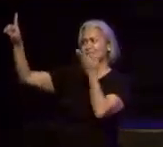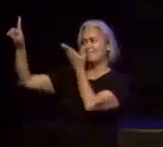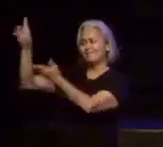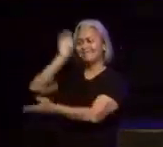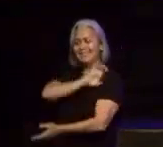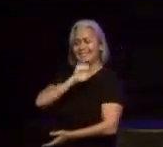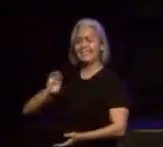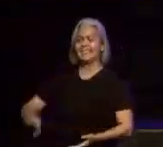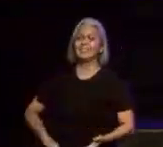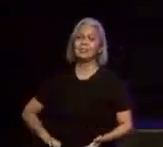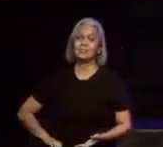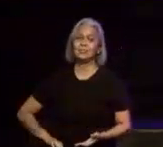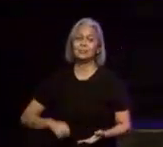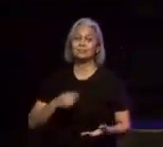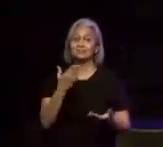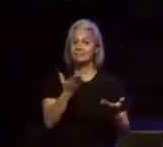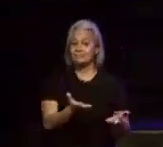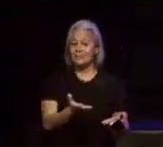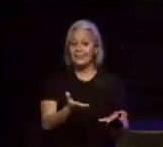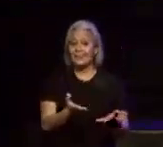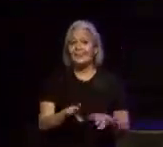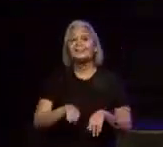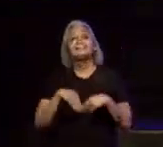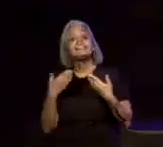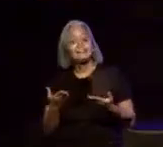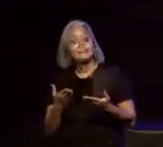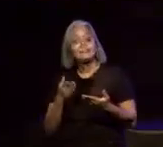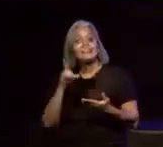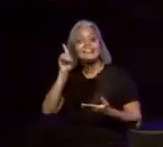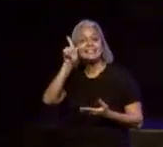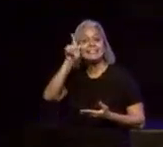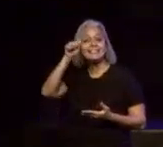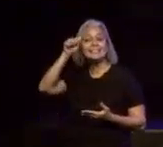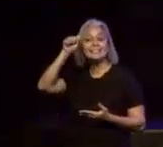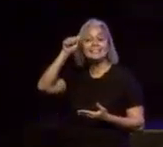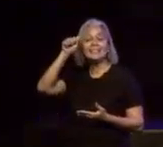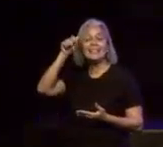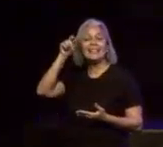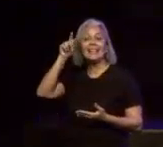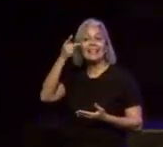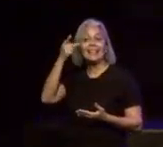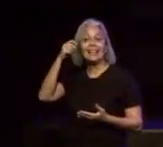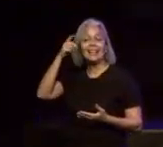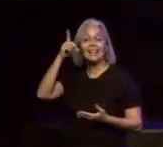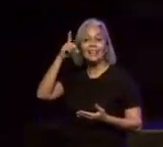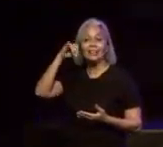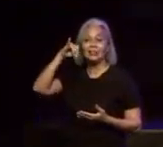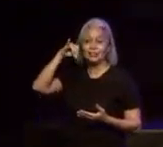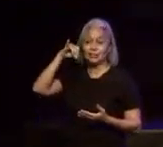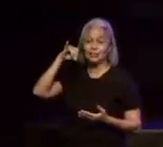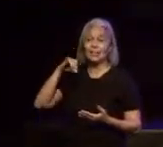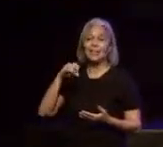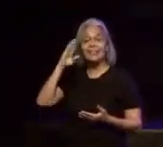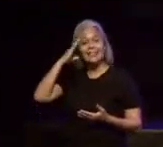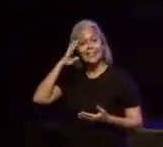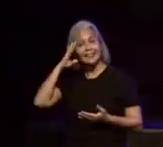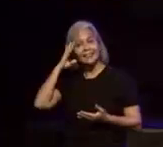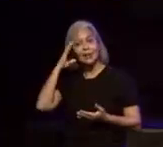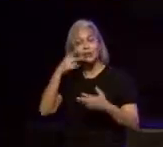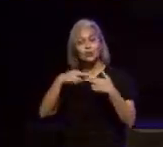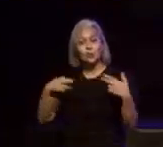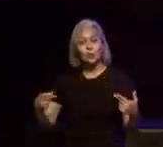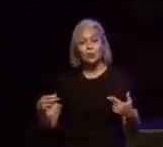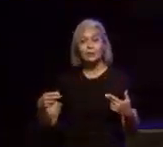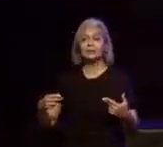Gandhi entendeu algo que toda igreja precisa entender, que o foco, que o alvo era esse. Os cristãos deveriam ser o que o